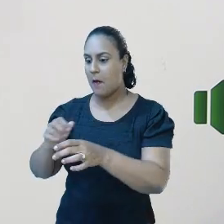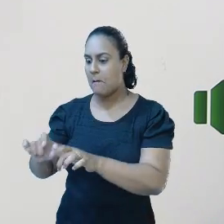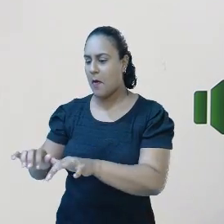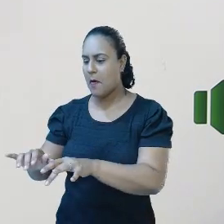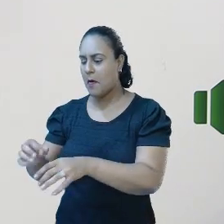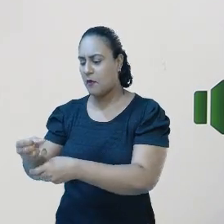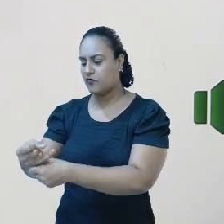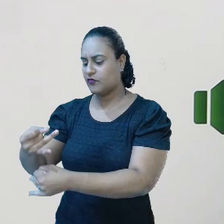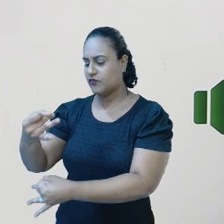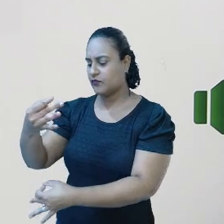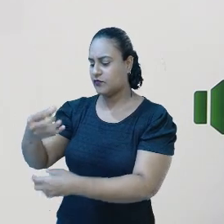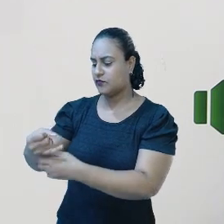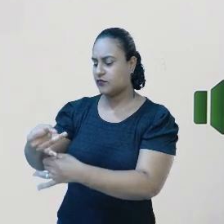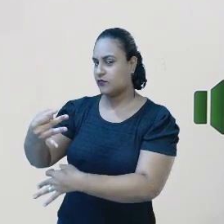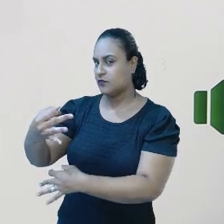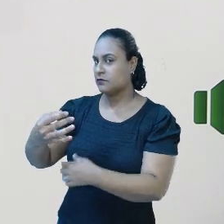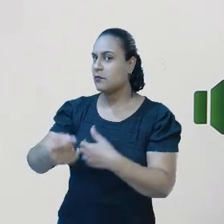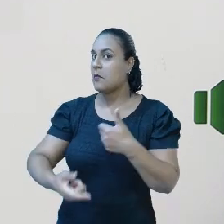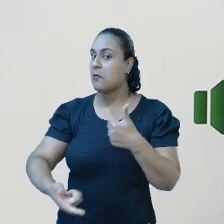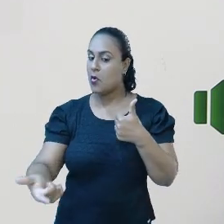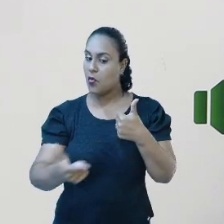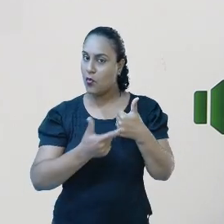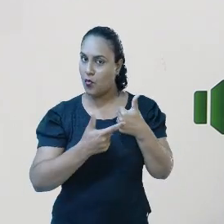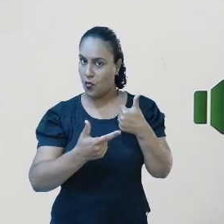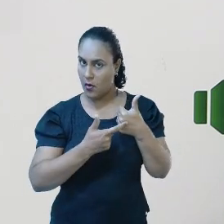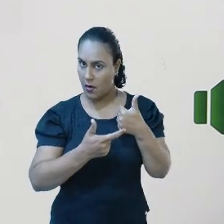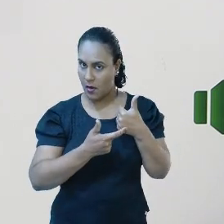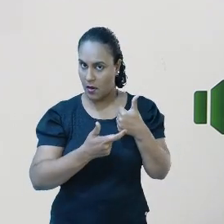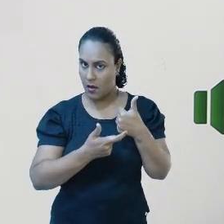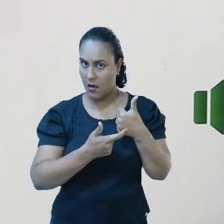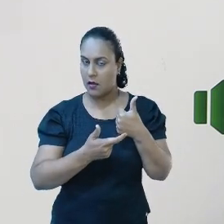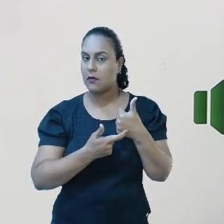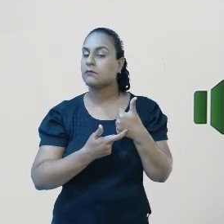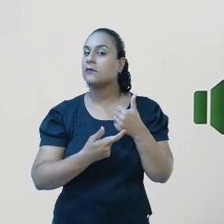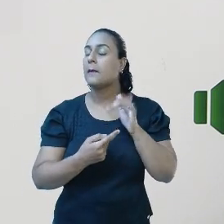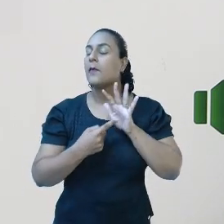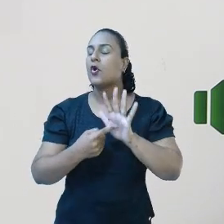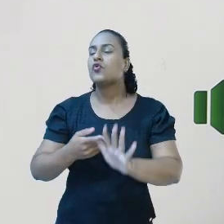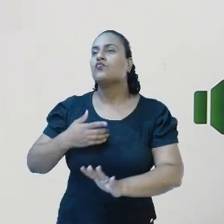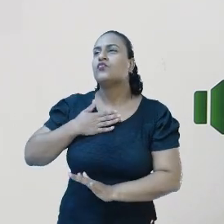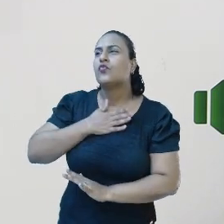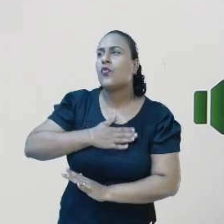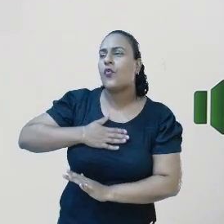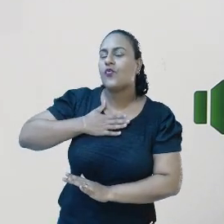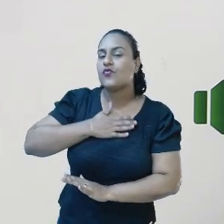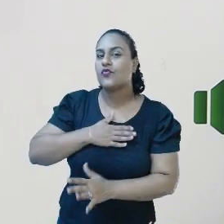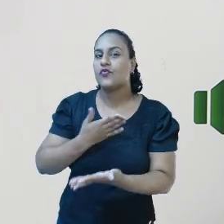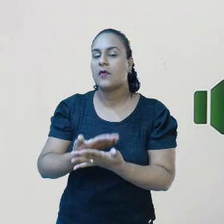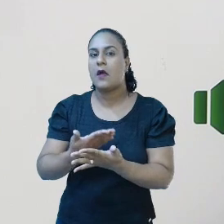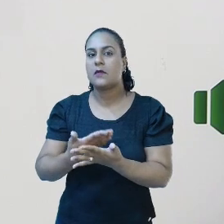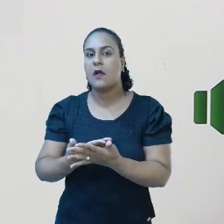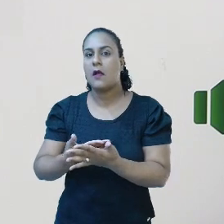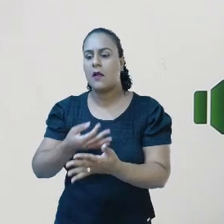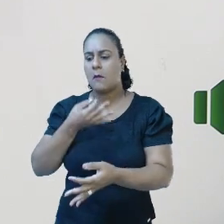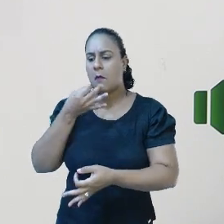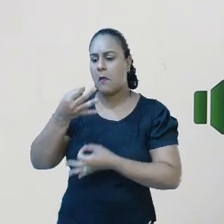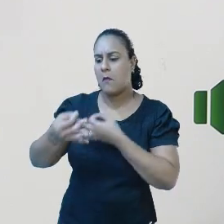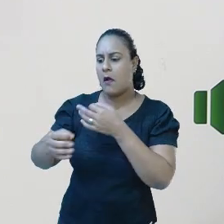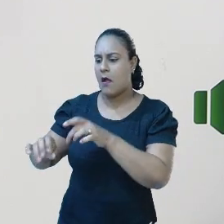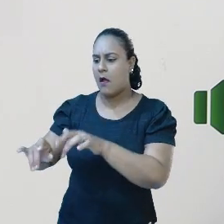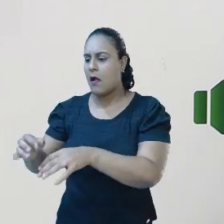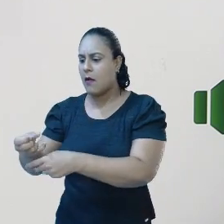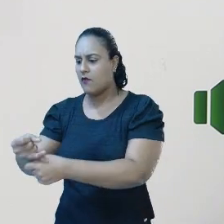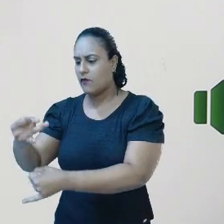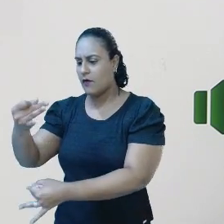o like, dizendo que gostou bastante das aulas e comenta. Além